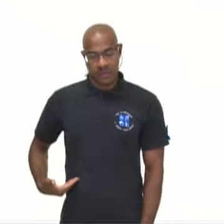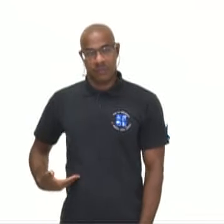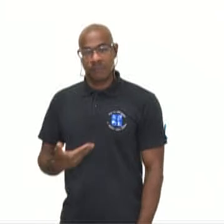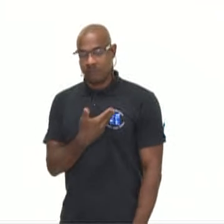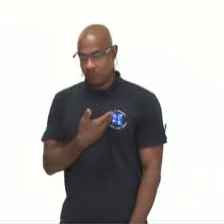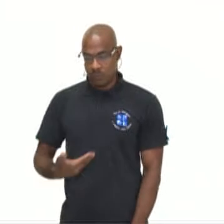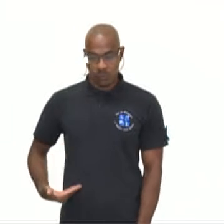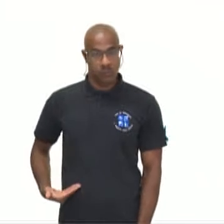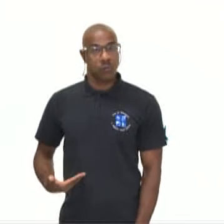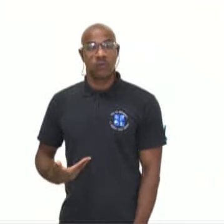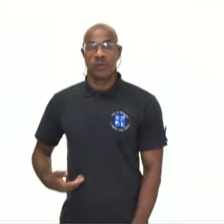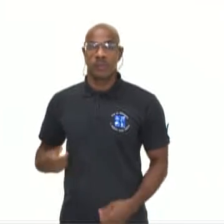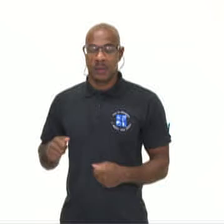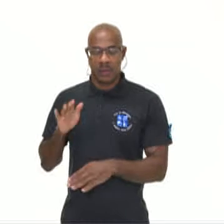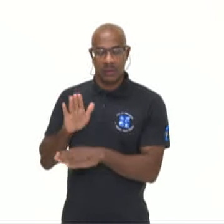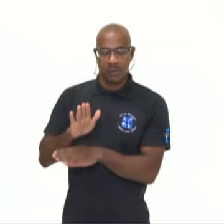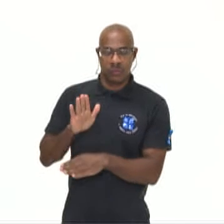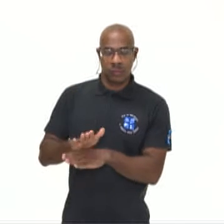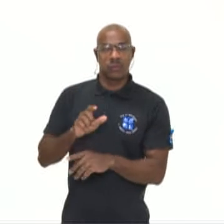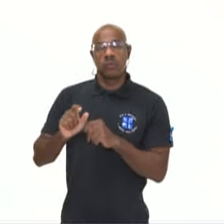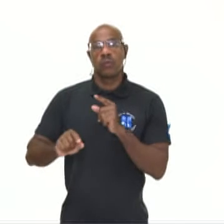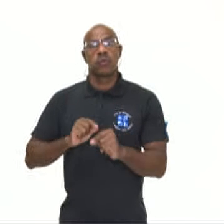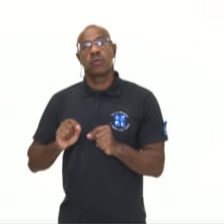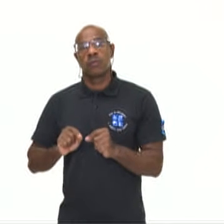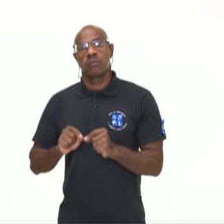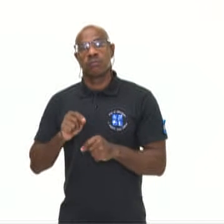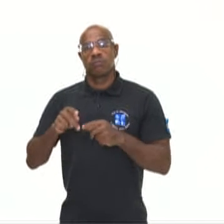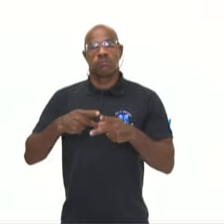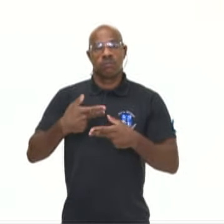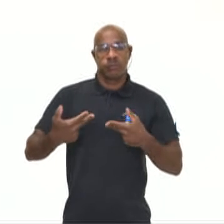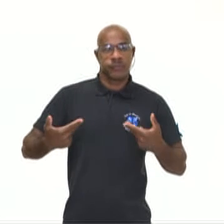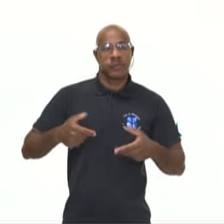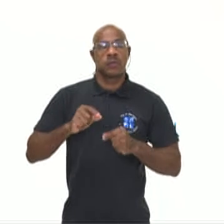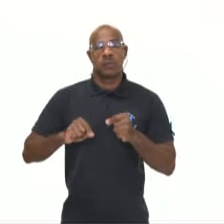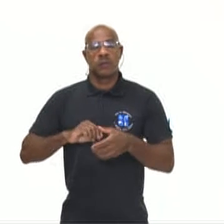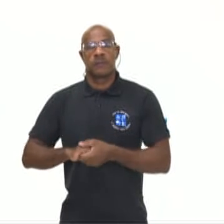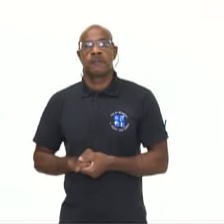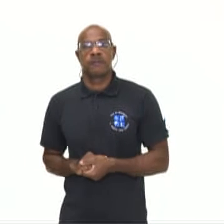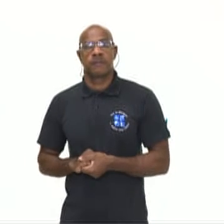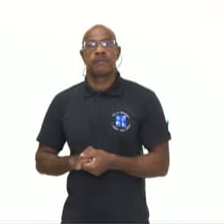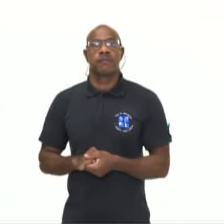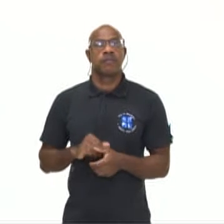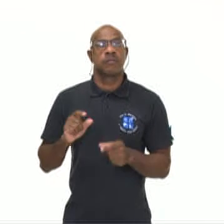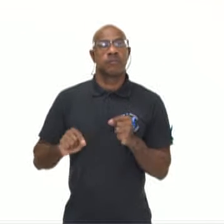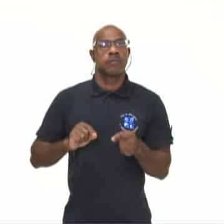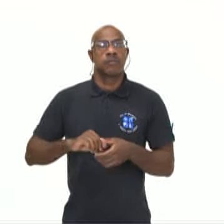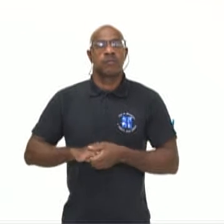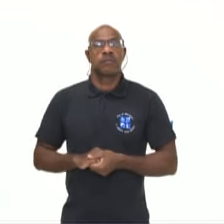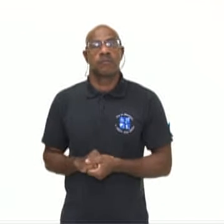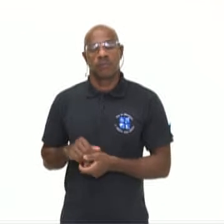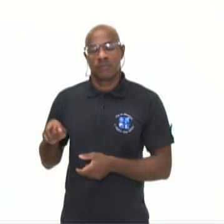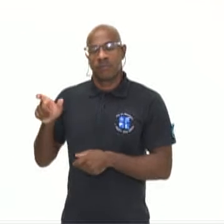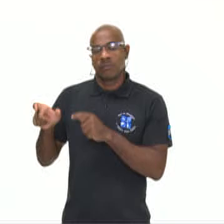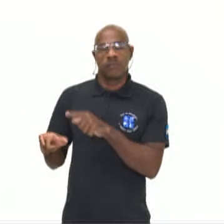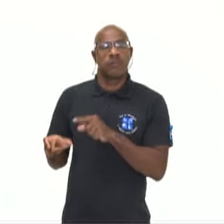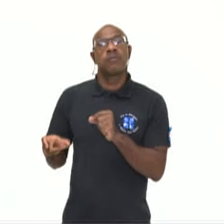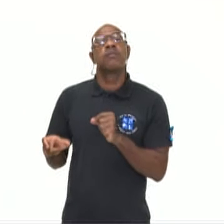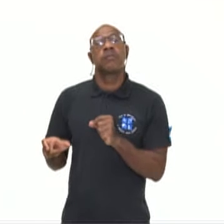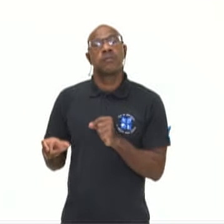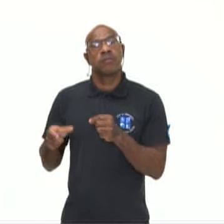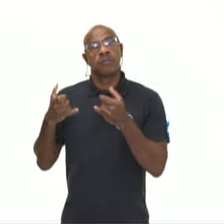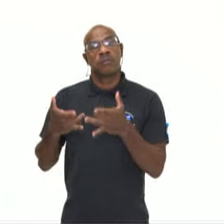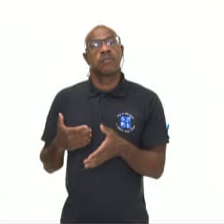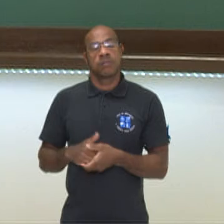econômico para garantir o pleno emprego. Então, a gente vai chamar o keynesianismo, o welfare state, o estado do bem-estar social,